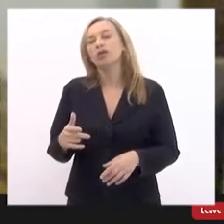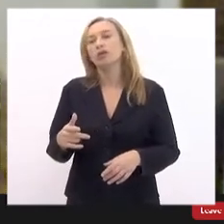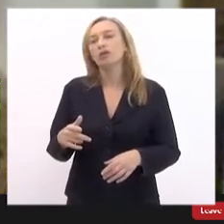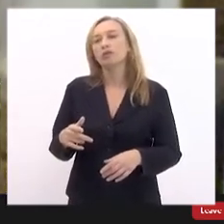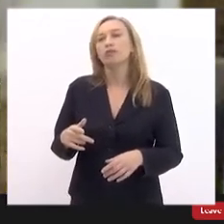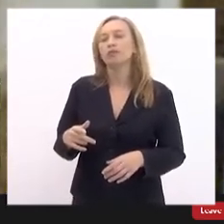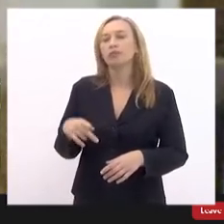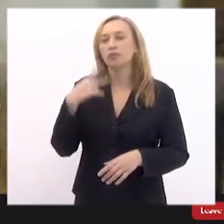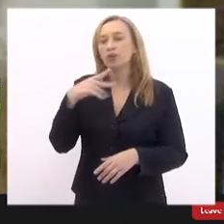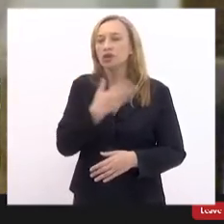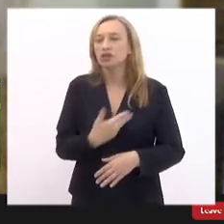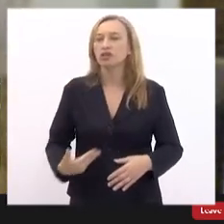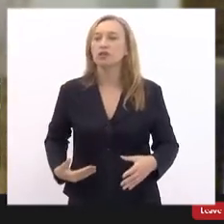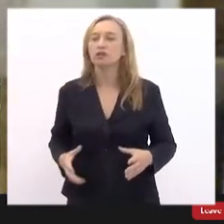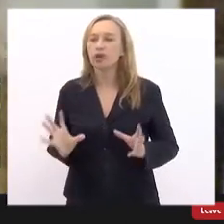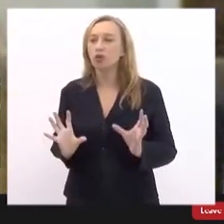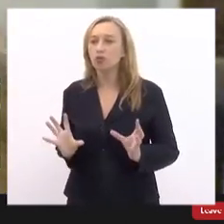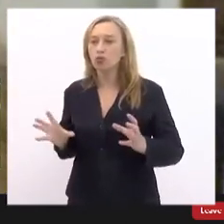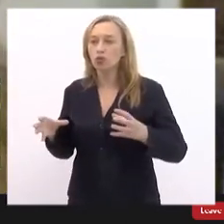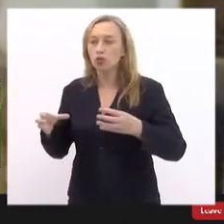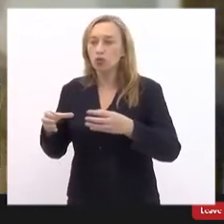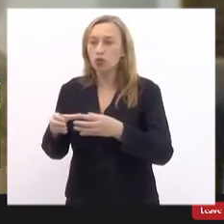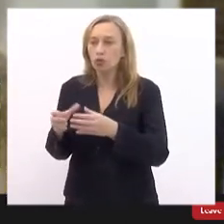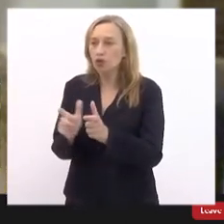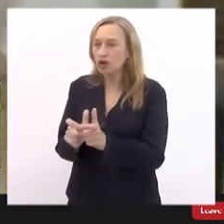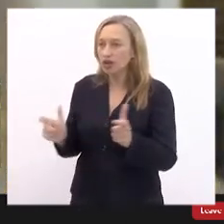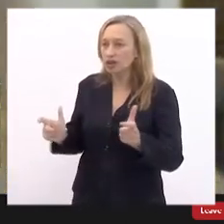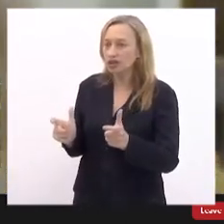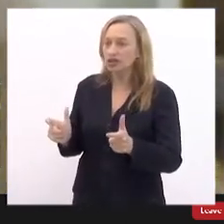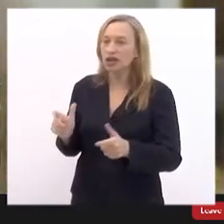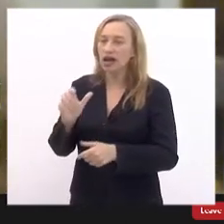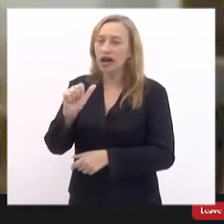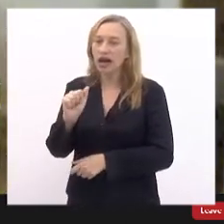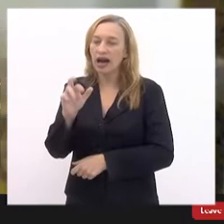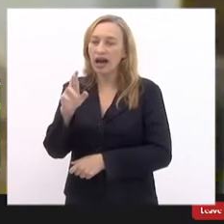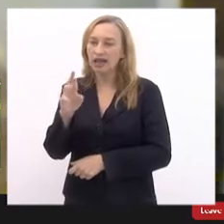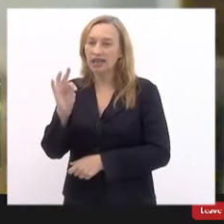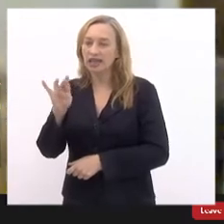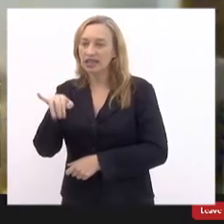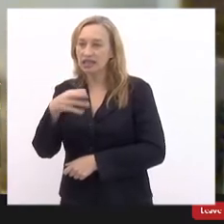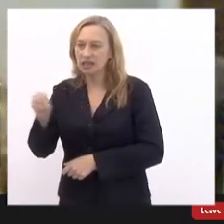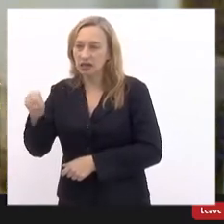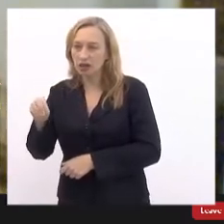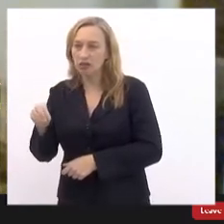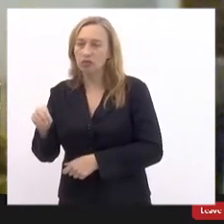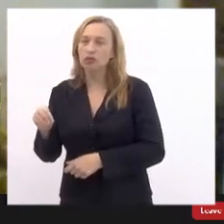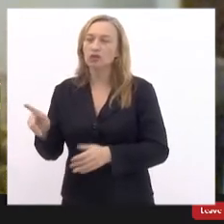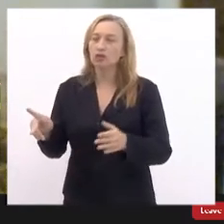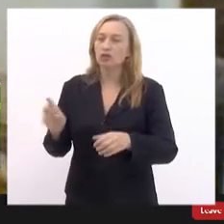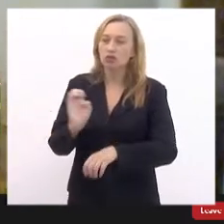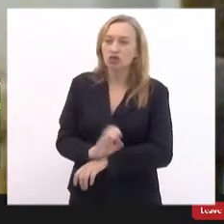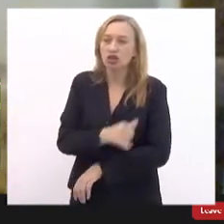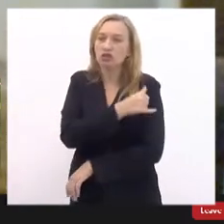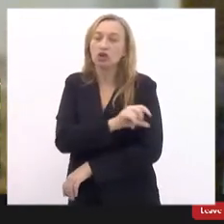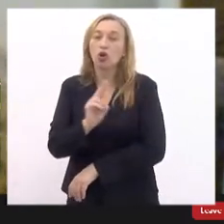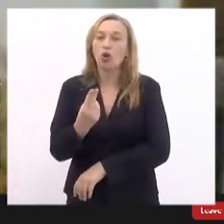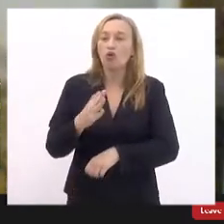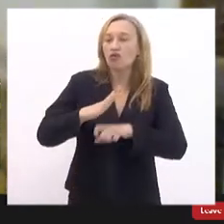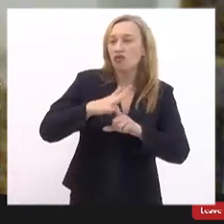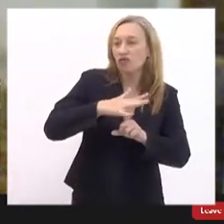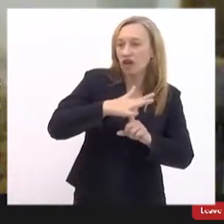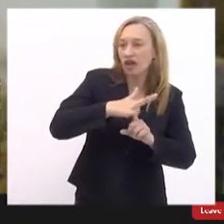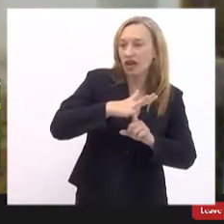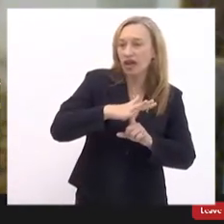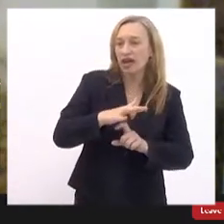uma rede de artesãos no estado do Rio de Janeiro, ou uma rede de feiras. Aqui nós temos a questão das